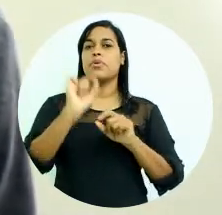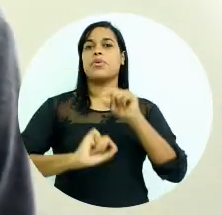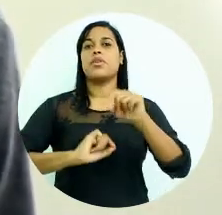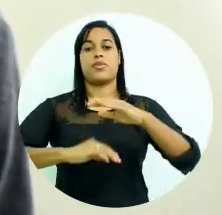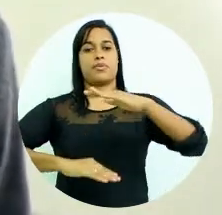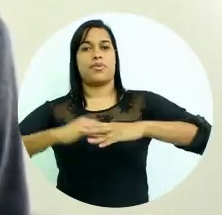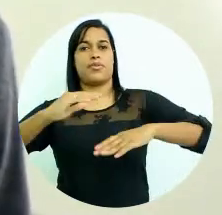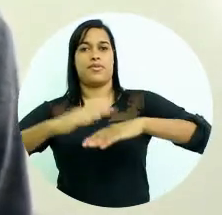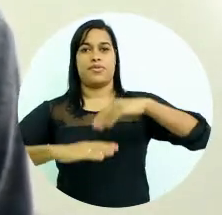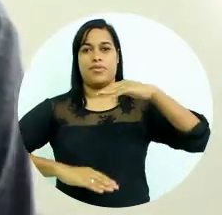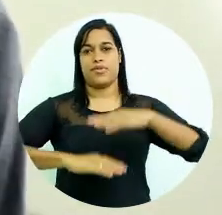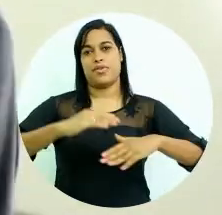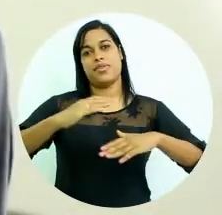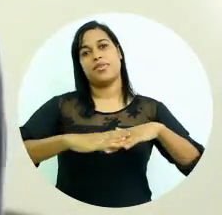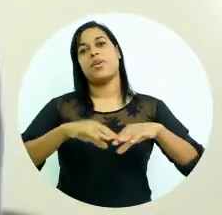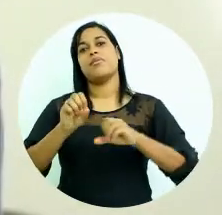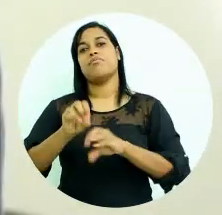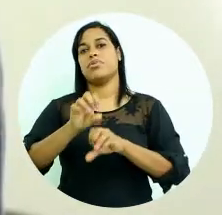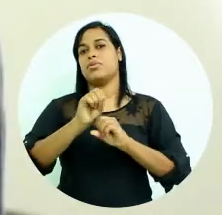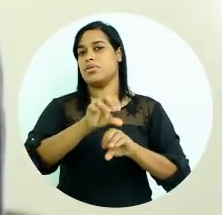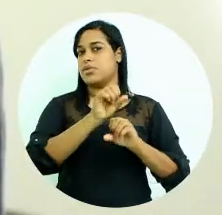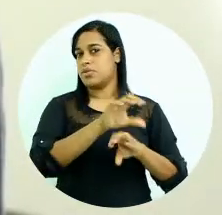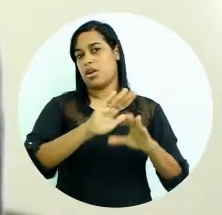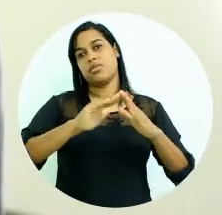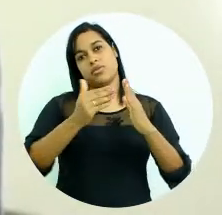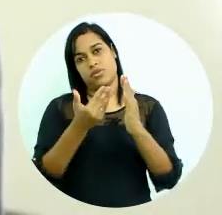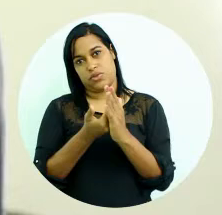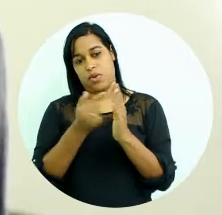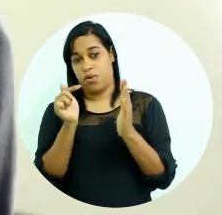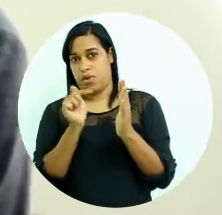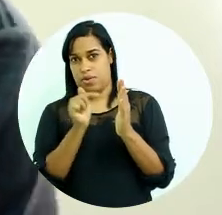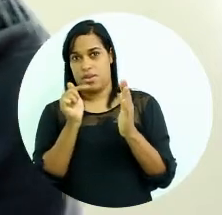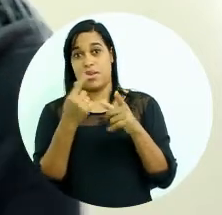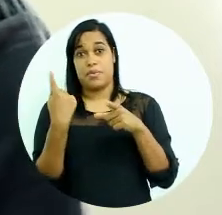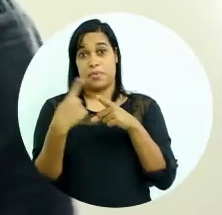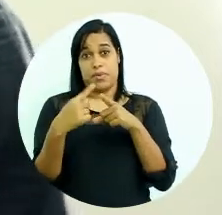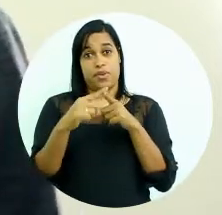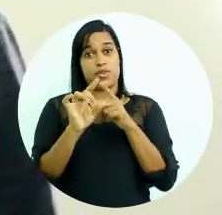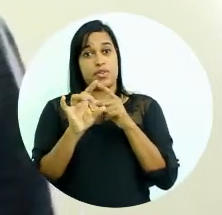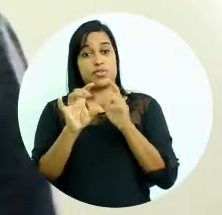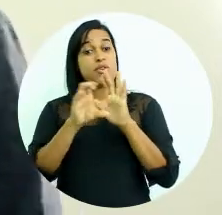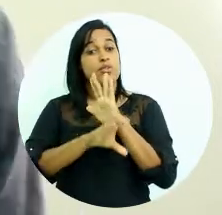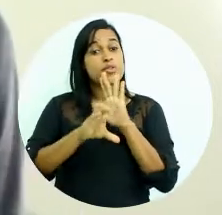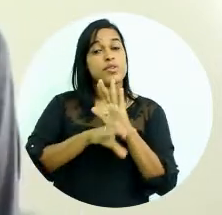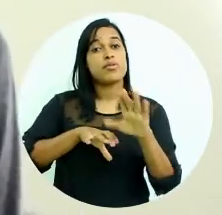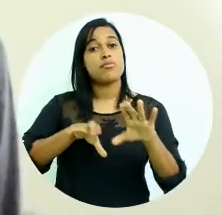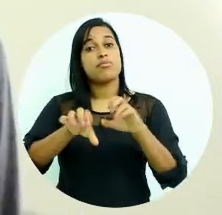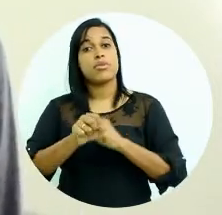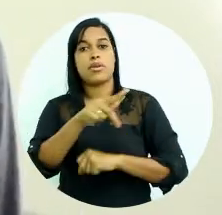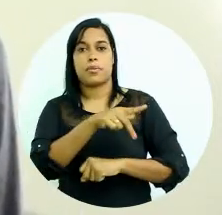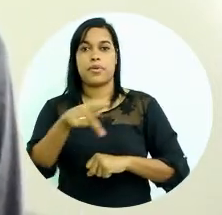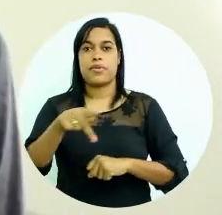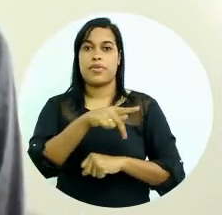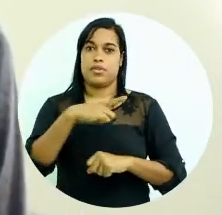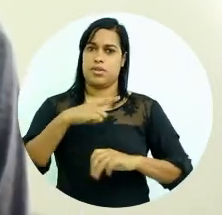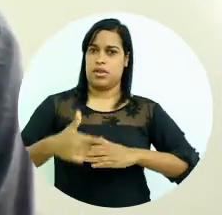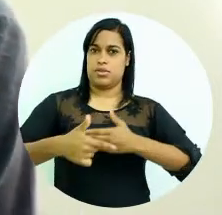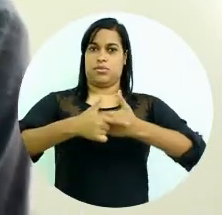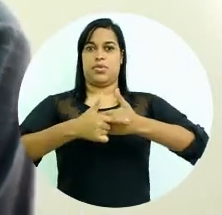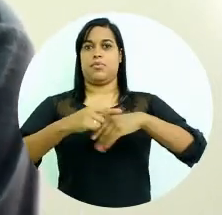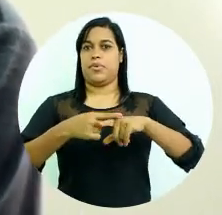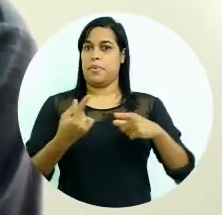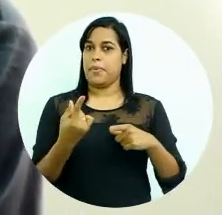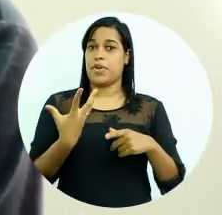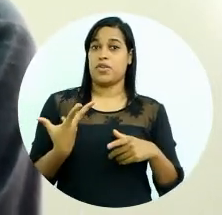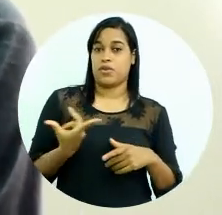atuação enquanto profissional dentro do ambiente escolar. Porque não apenas os conteúdos formais e o professor têm esse papel,